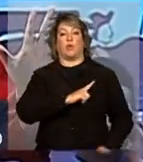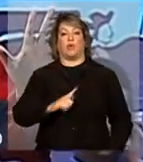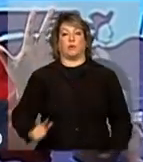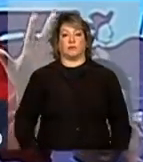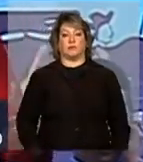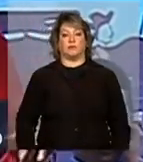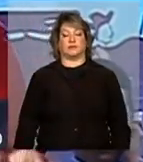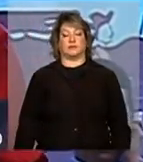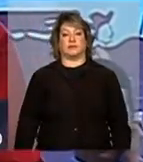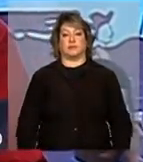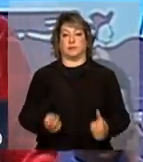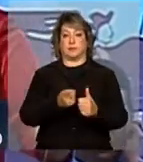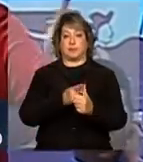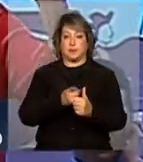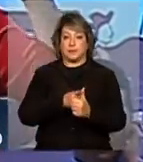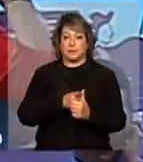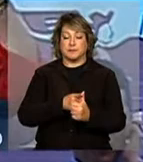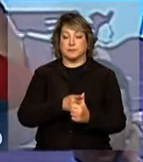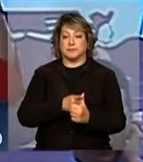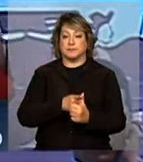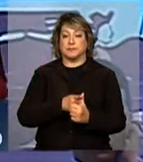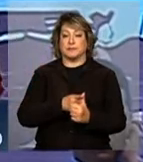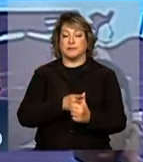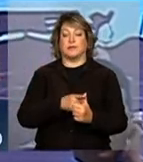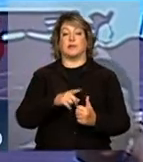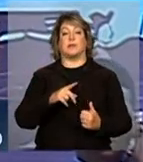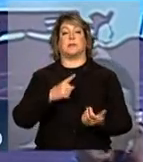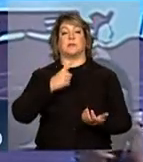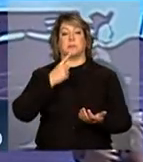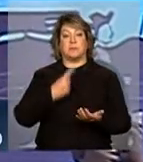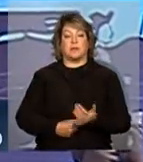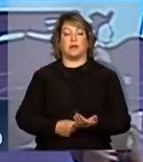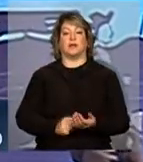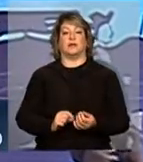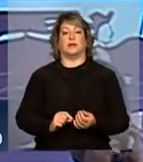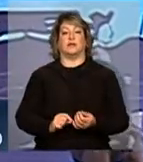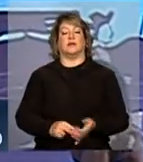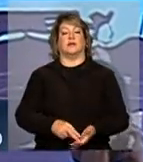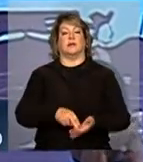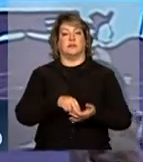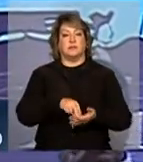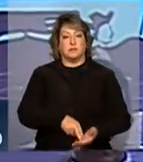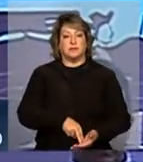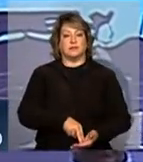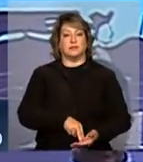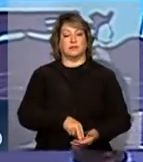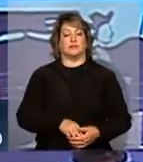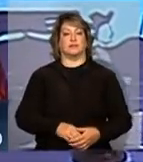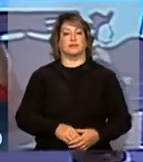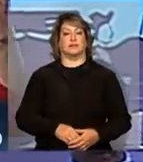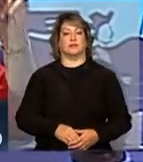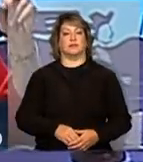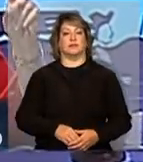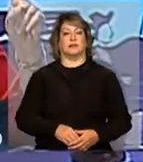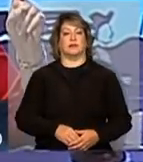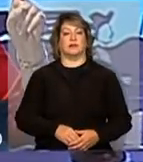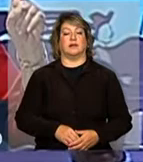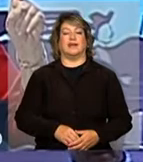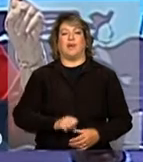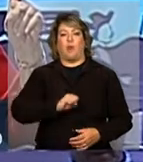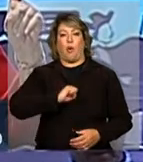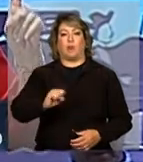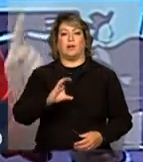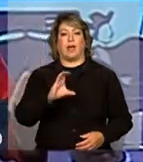governadores. Primeiro, um pacto pela estabilidade, contra a